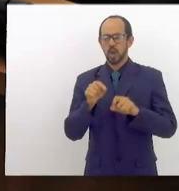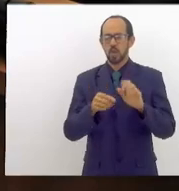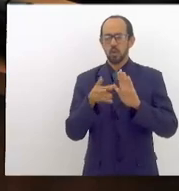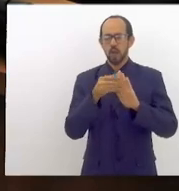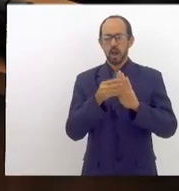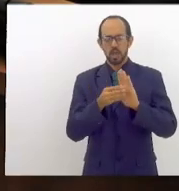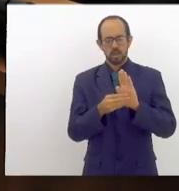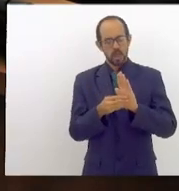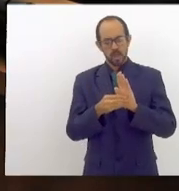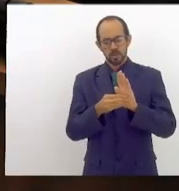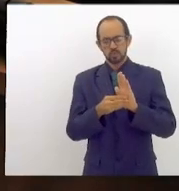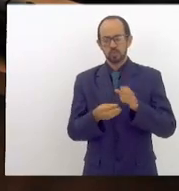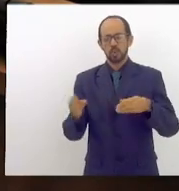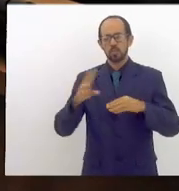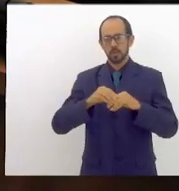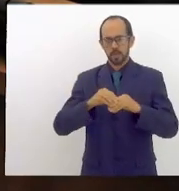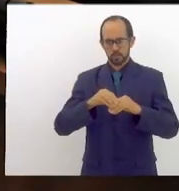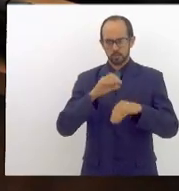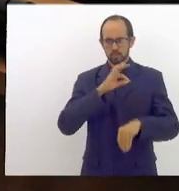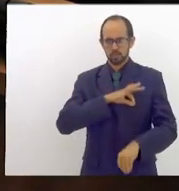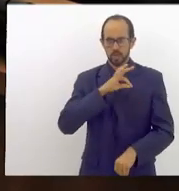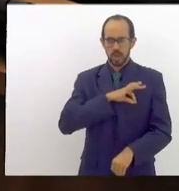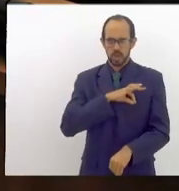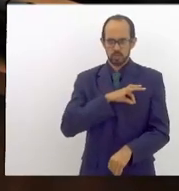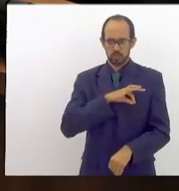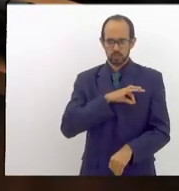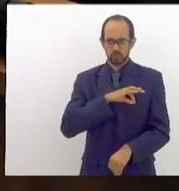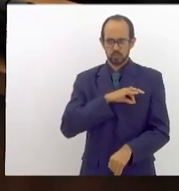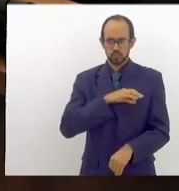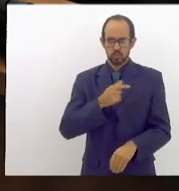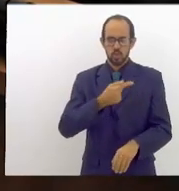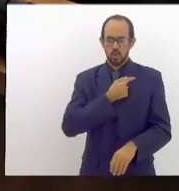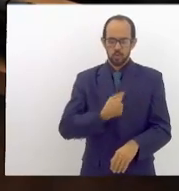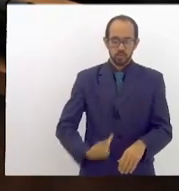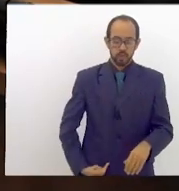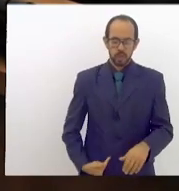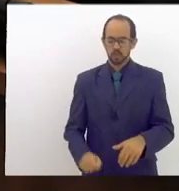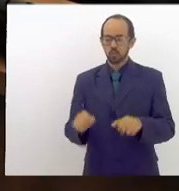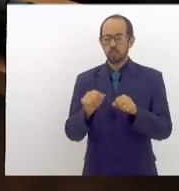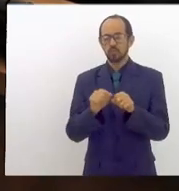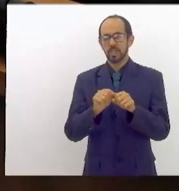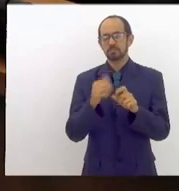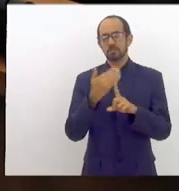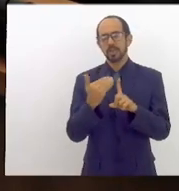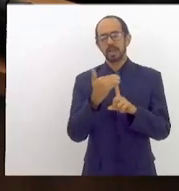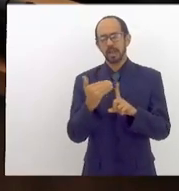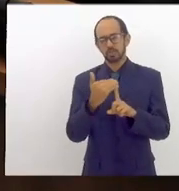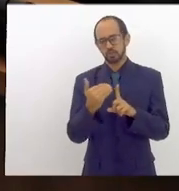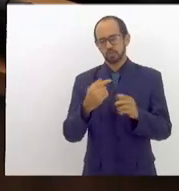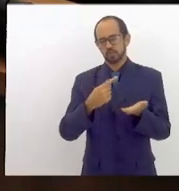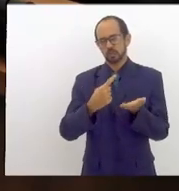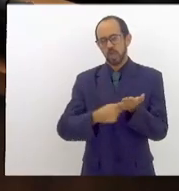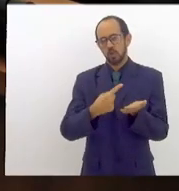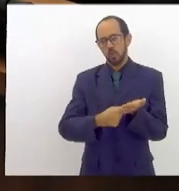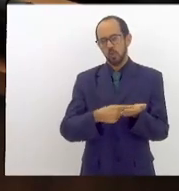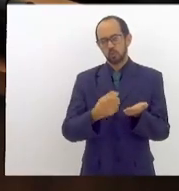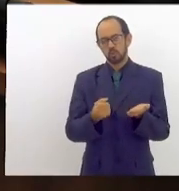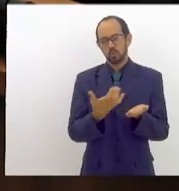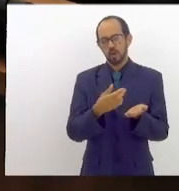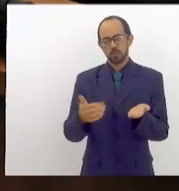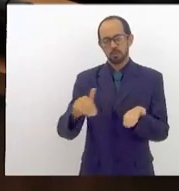recomposição das perdas o governador cumpriu parcialmente esse acordo quando enviou para essa casa